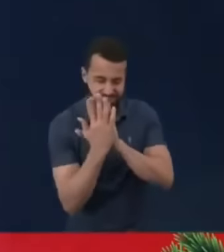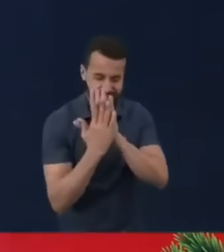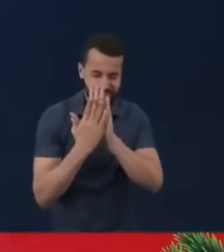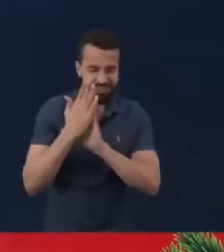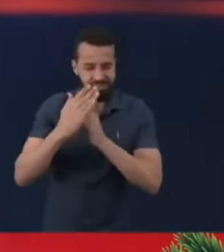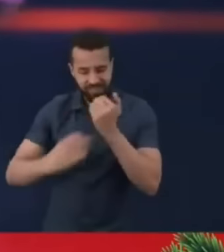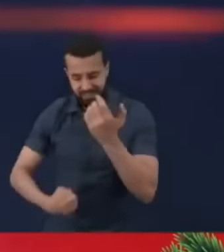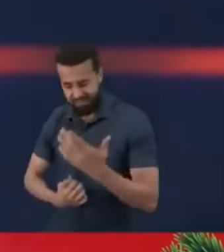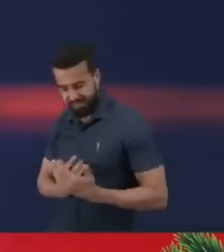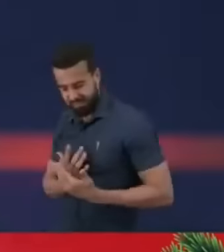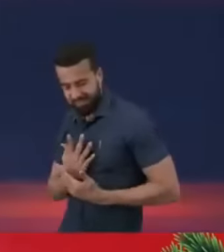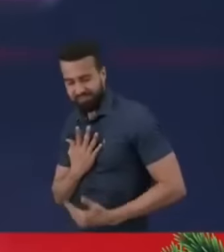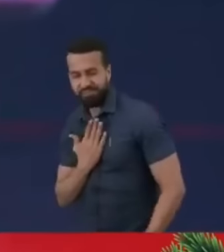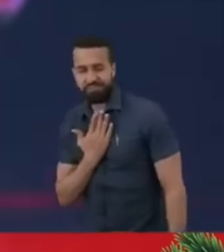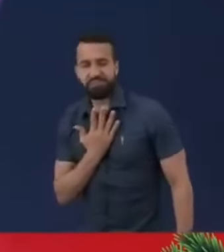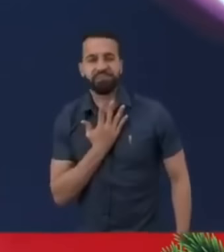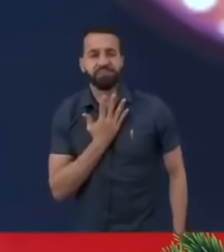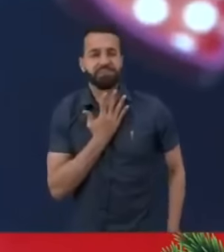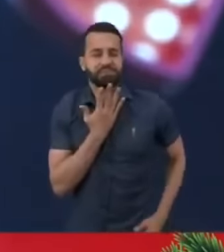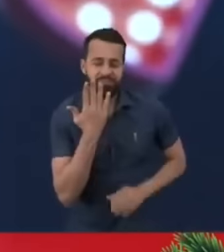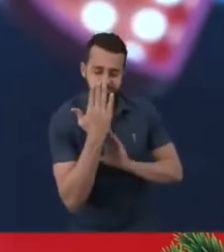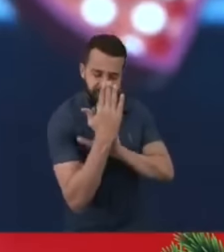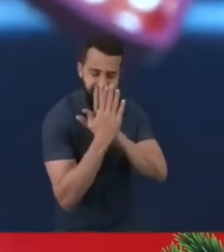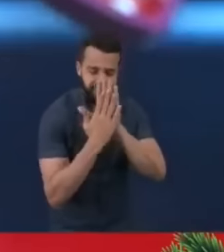corpo. E aí?